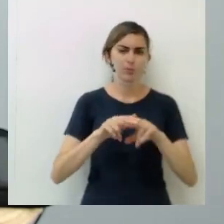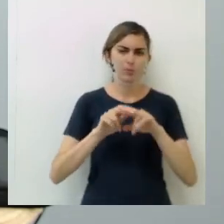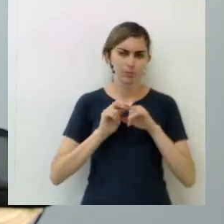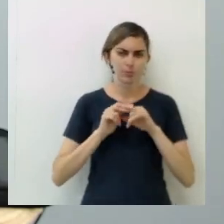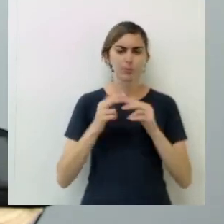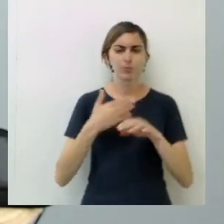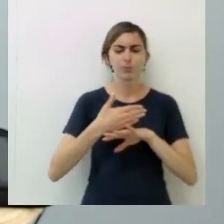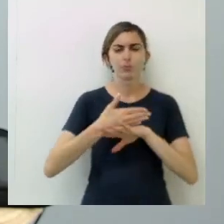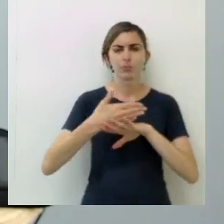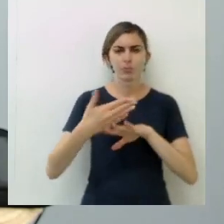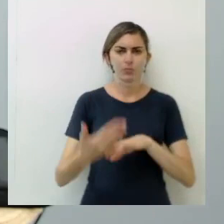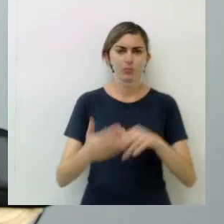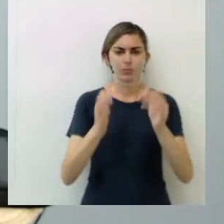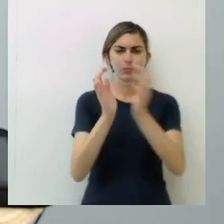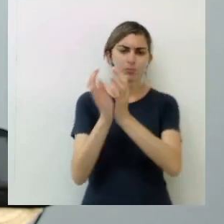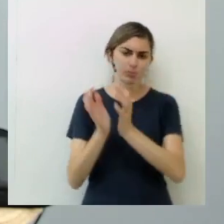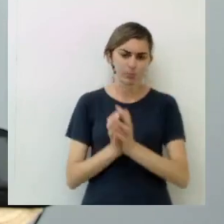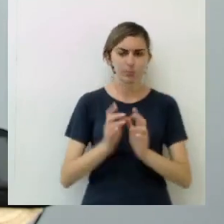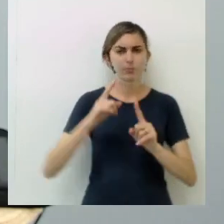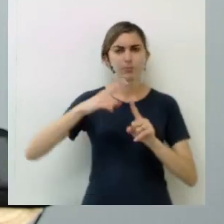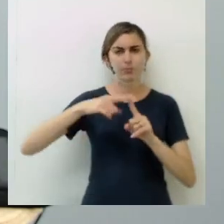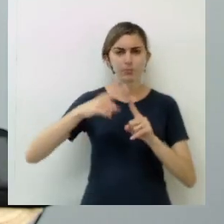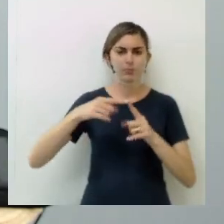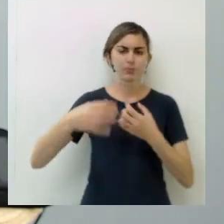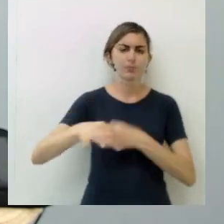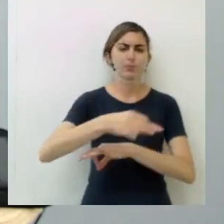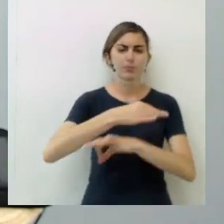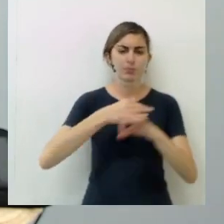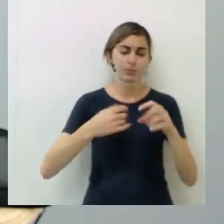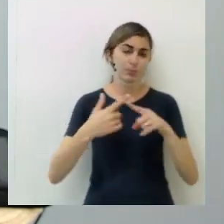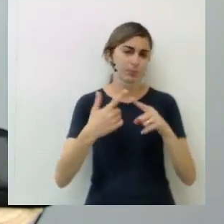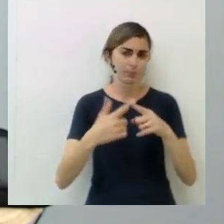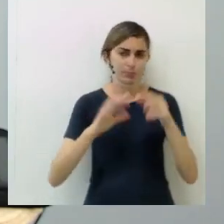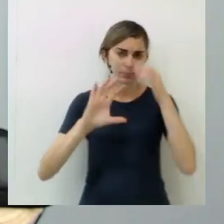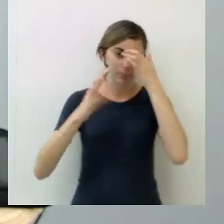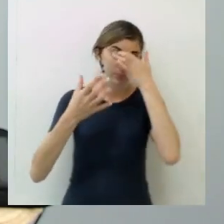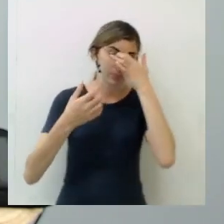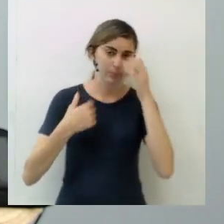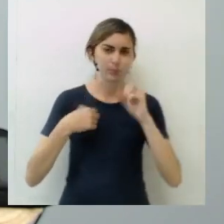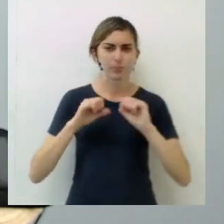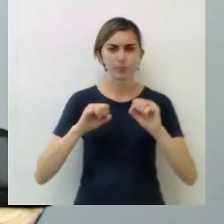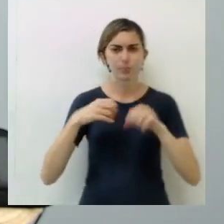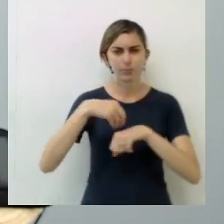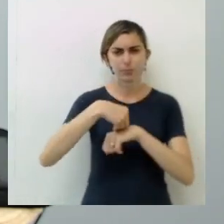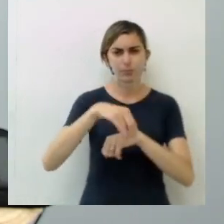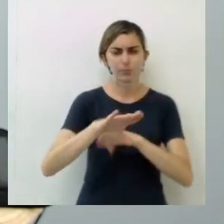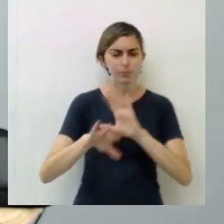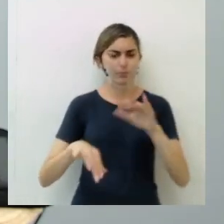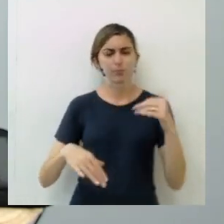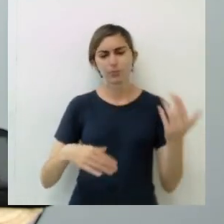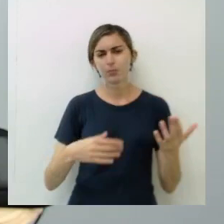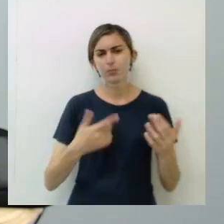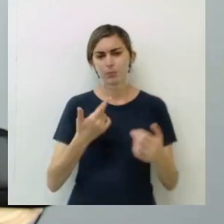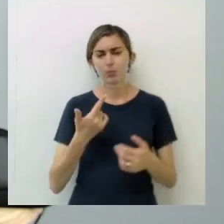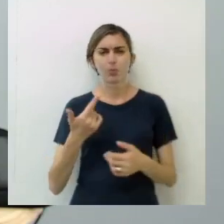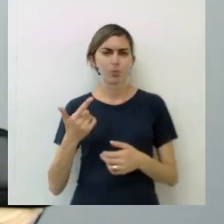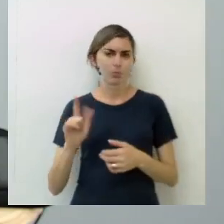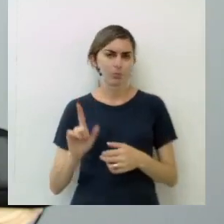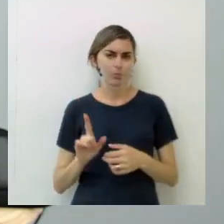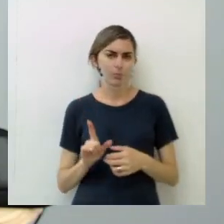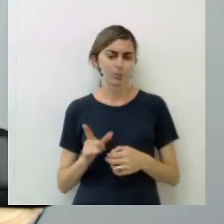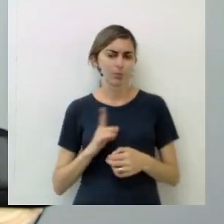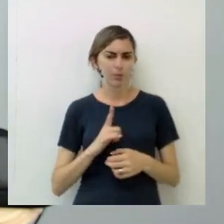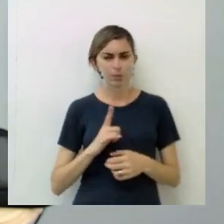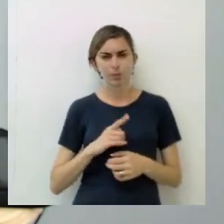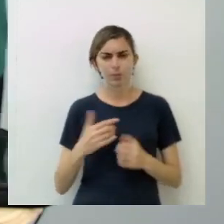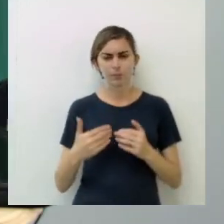gente costuma classificar esse tipo de molécula, porque acontece o seguinte, eu posso ter ligantes de um lado, de outro. Então a gente